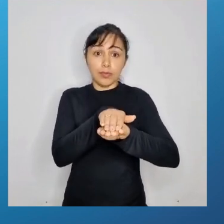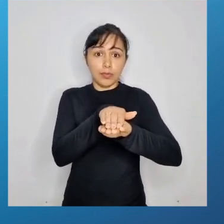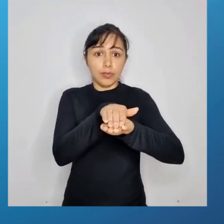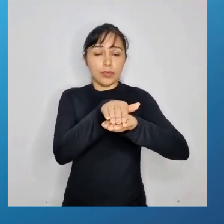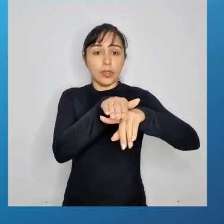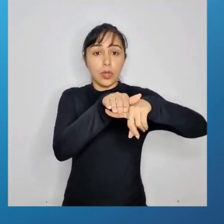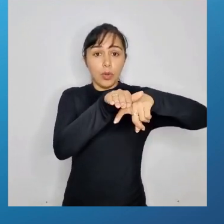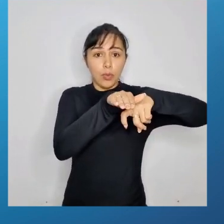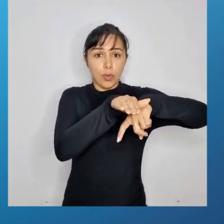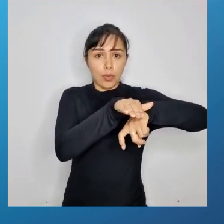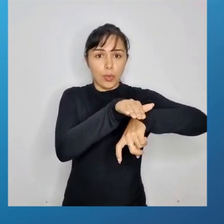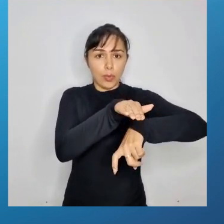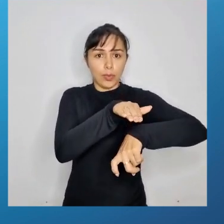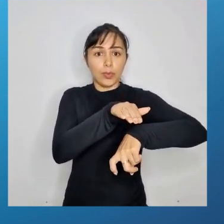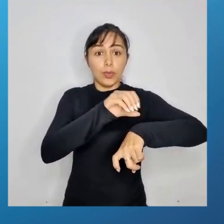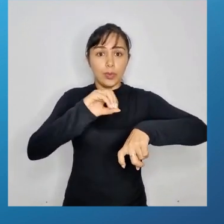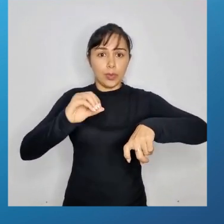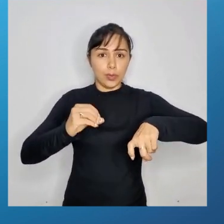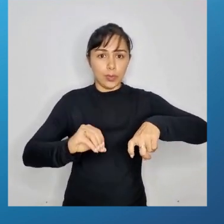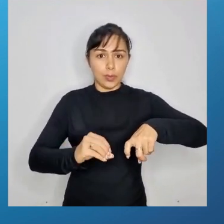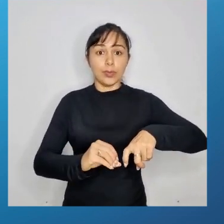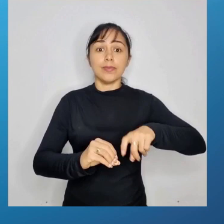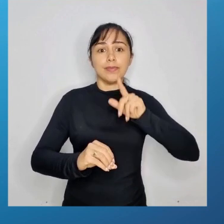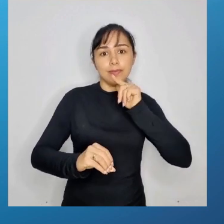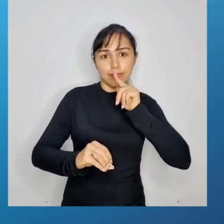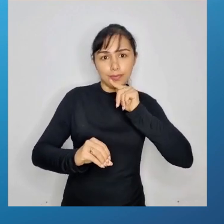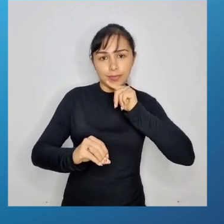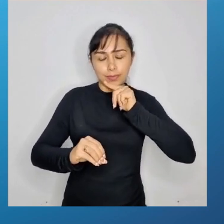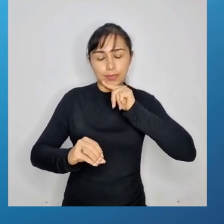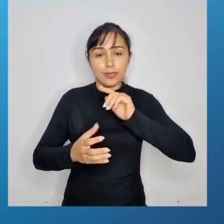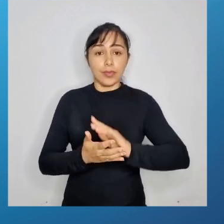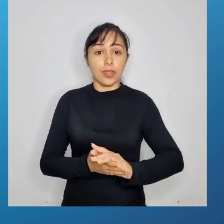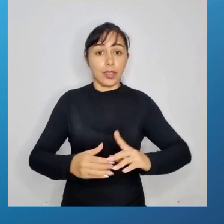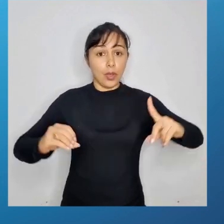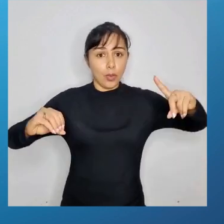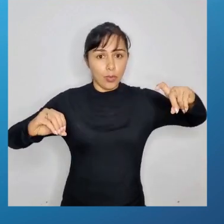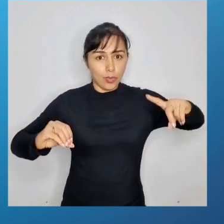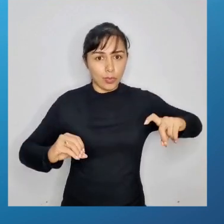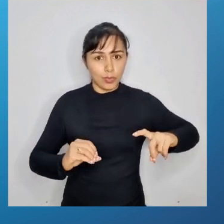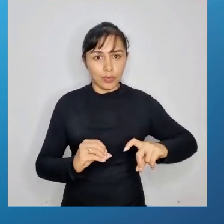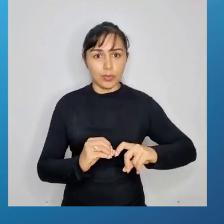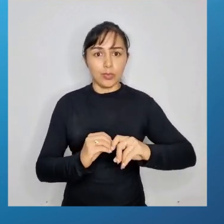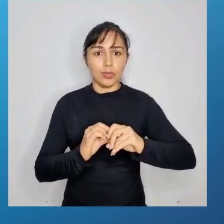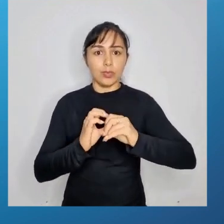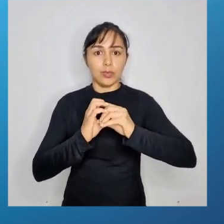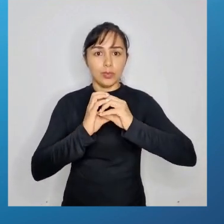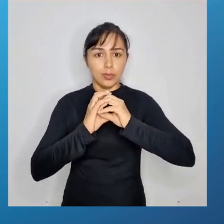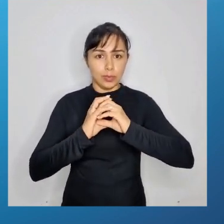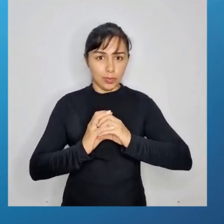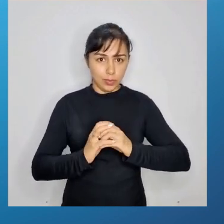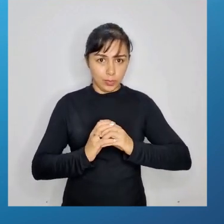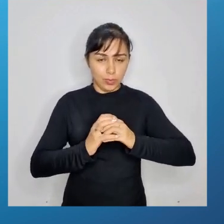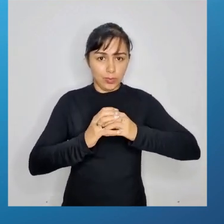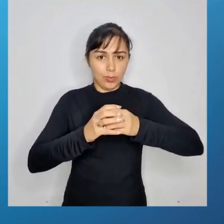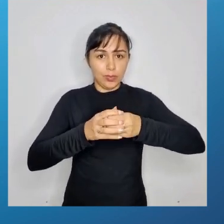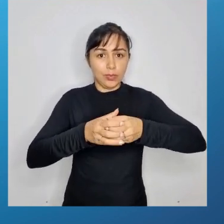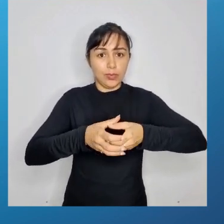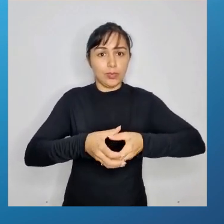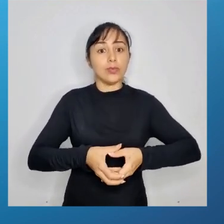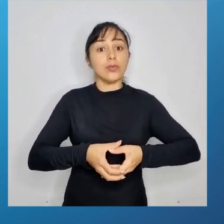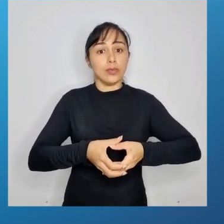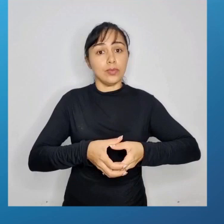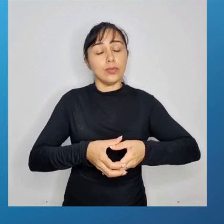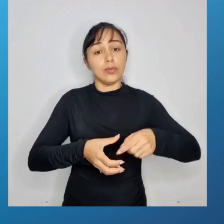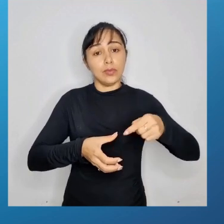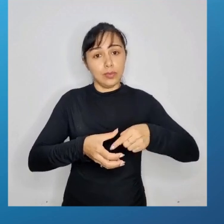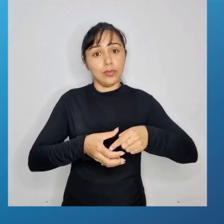dos gametas na água. Esse gameta depois se fecunda, né? Um gameta masculino fecunda o gameta feminino e nós temos